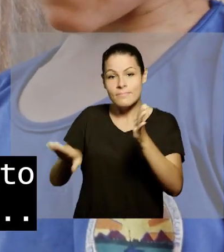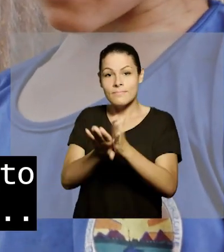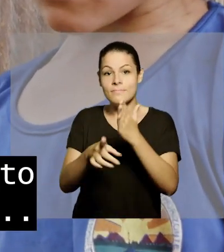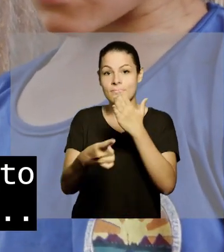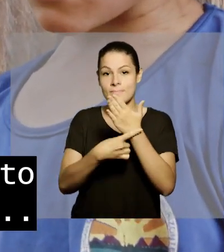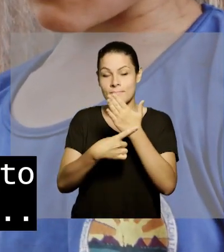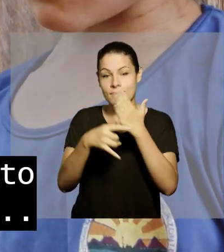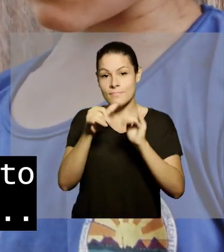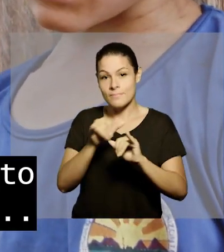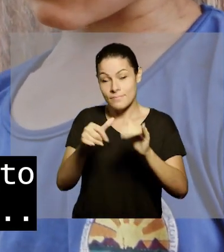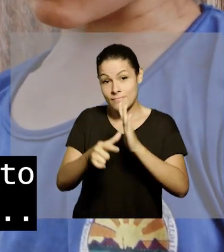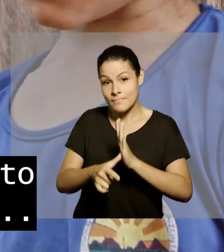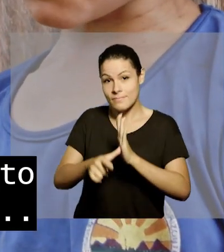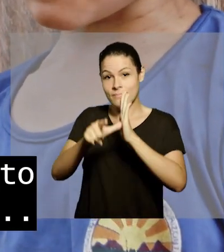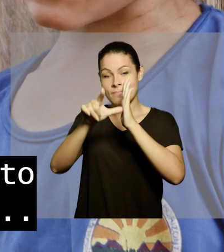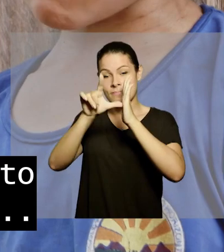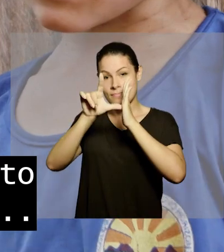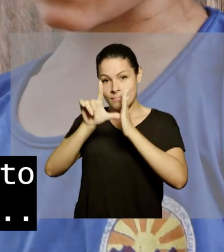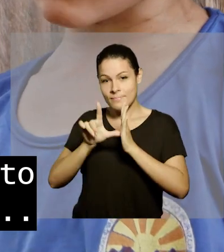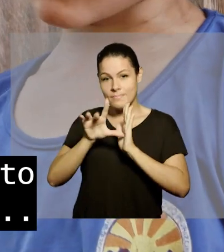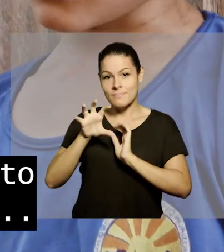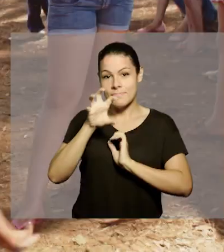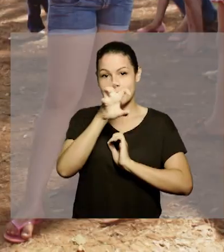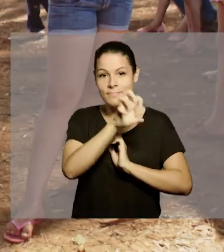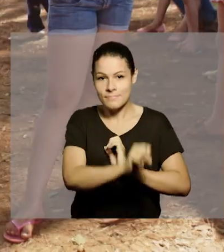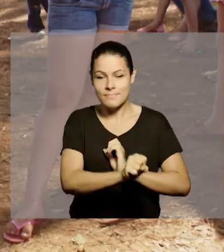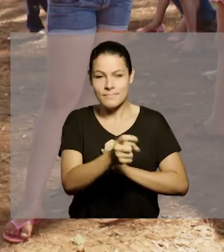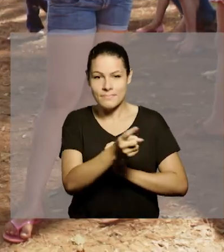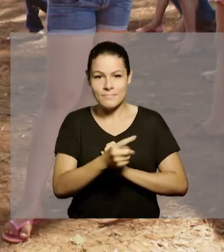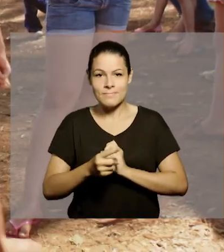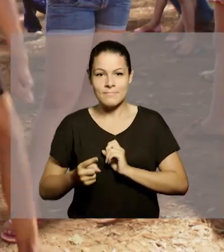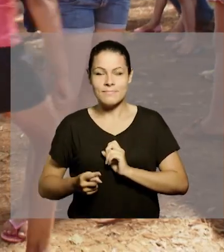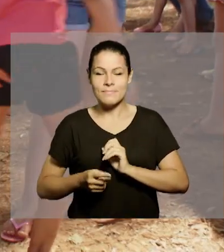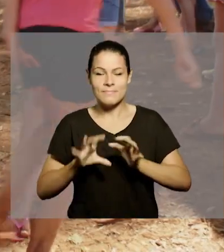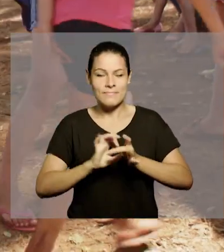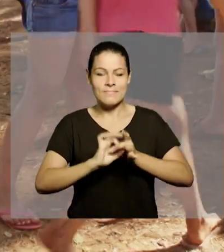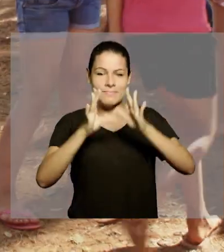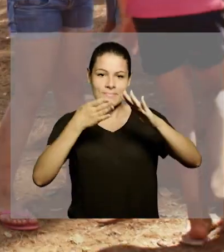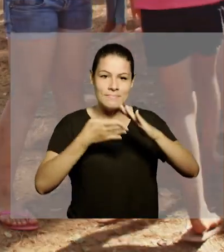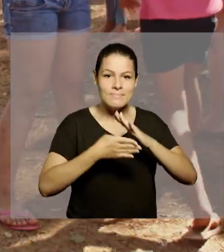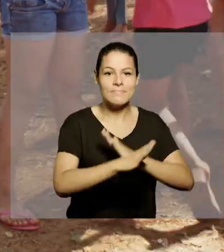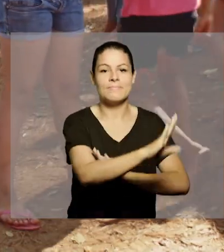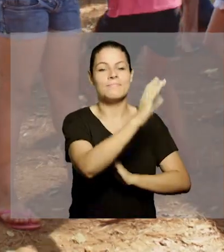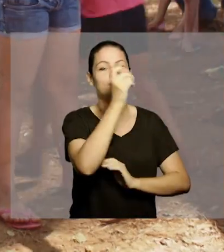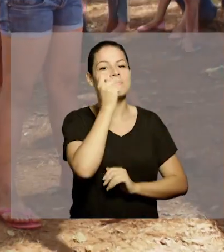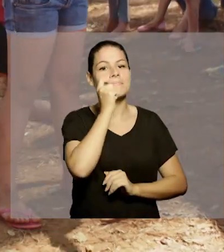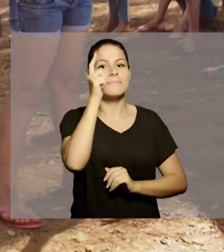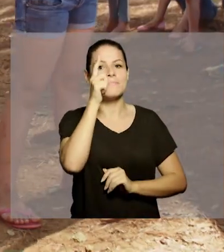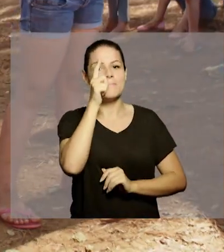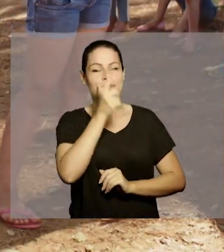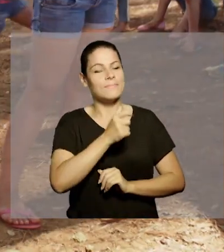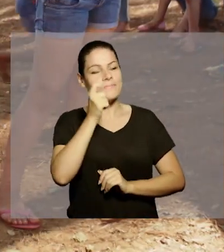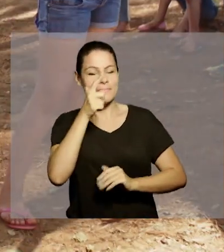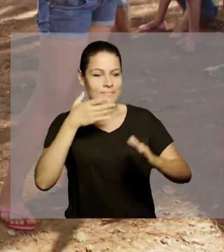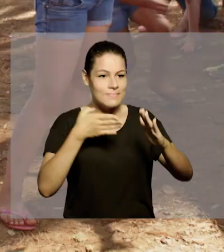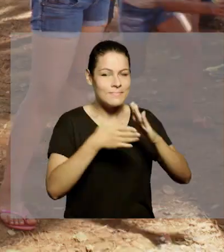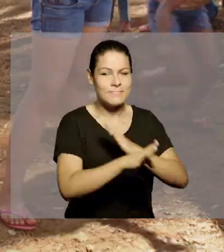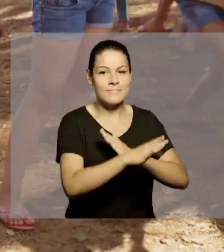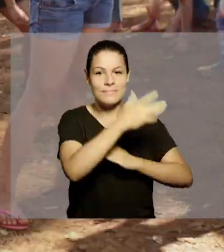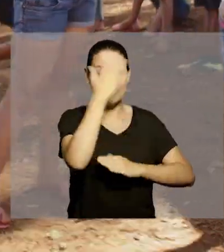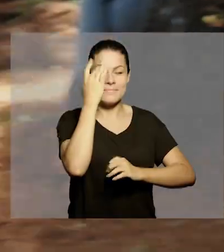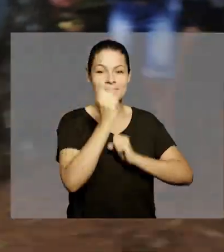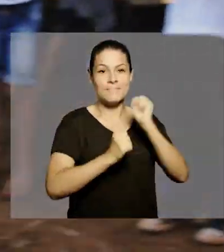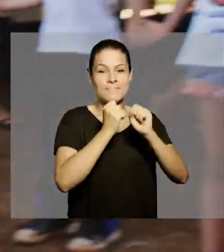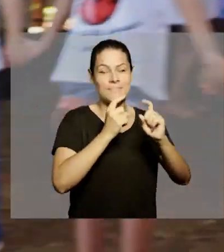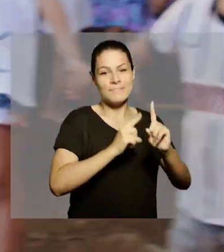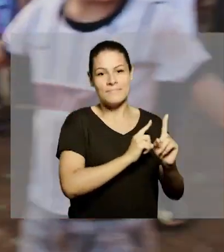que ele falou que o gato pode pegar o rato. 3 horas. Ele deixa entrar o gato entra e a pessoa tem que